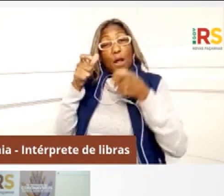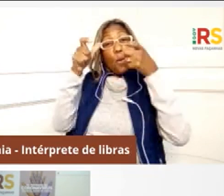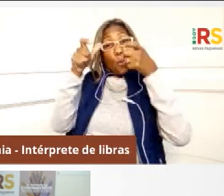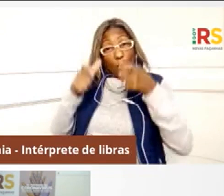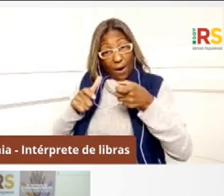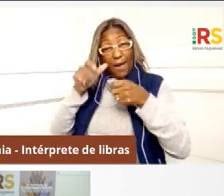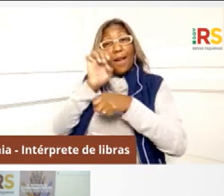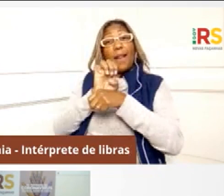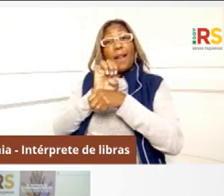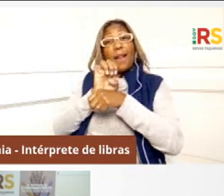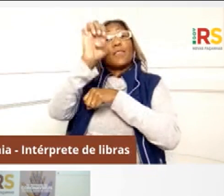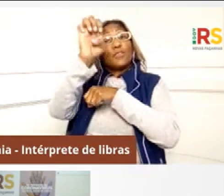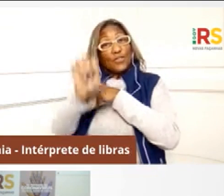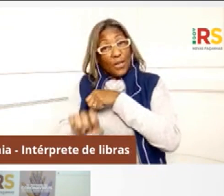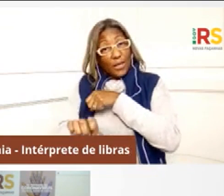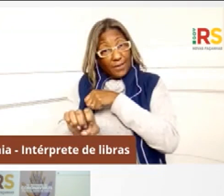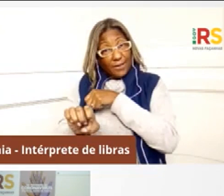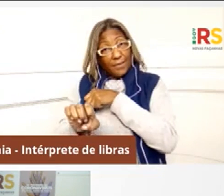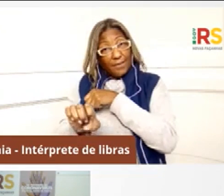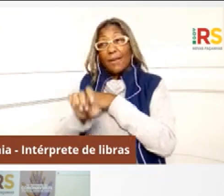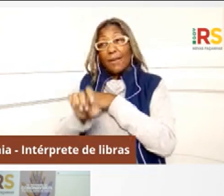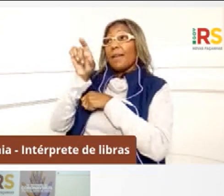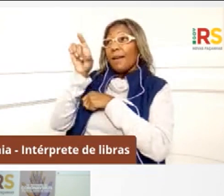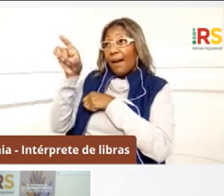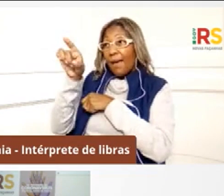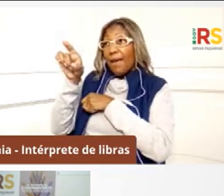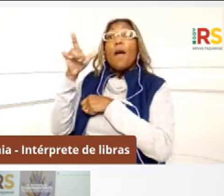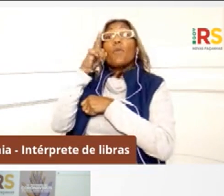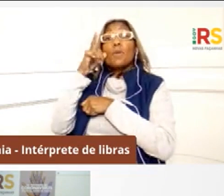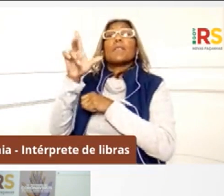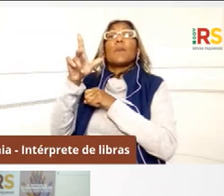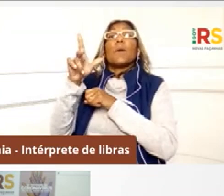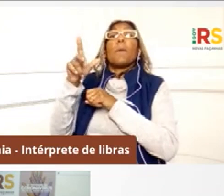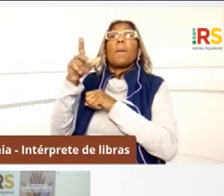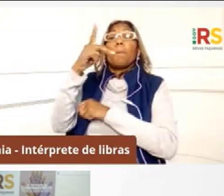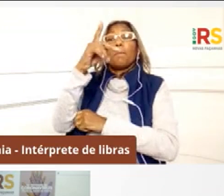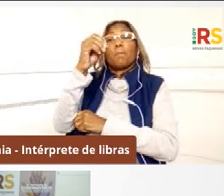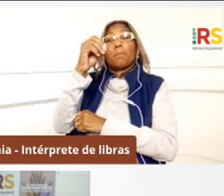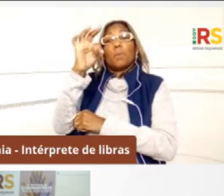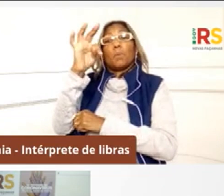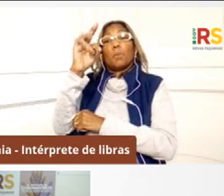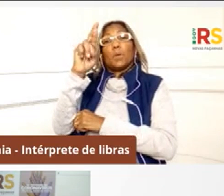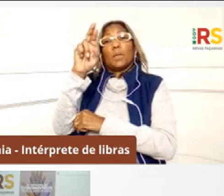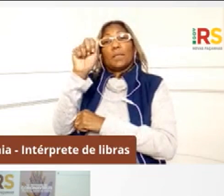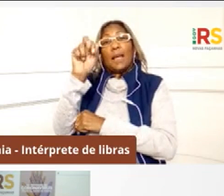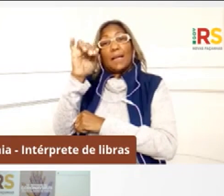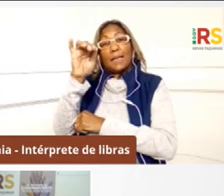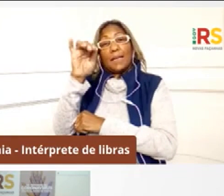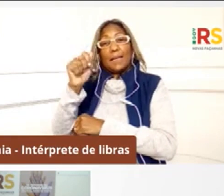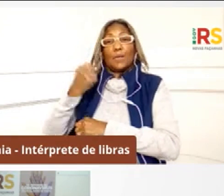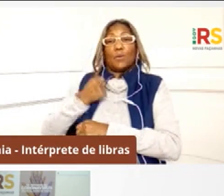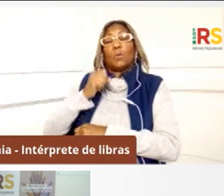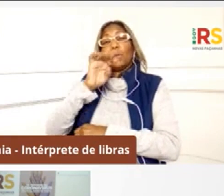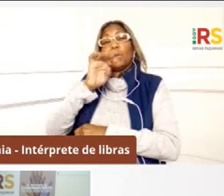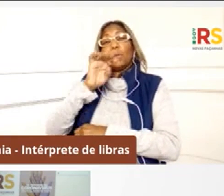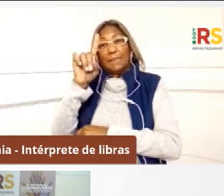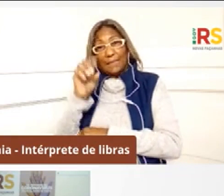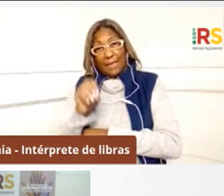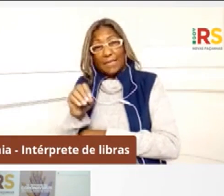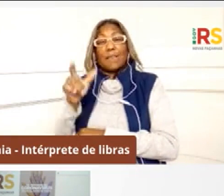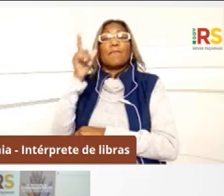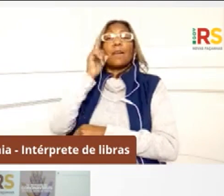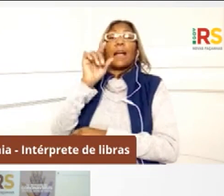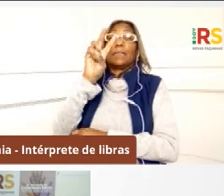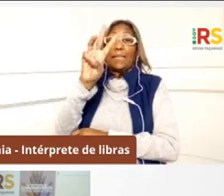região, através desta portaria 410 da Secretaria, receberá 3 milhões e